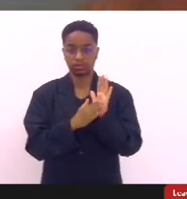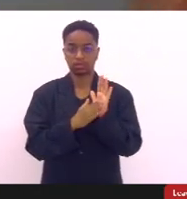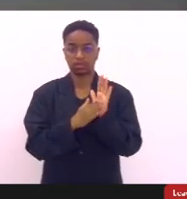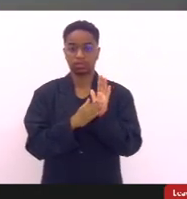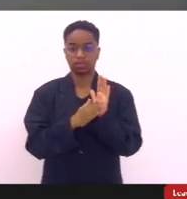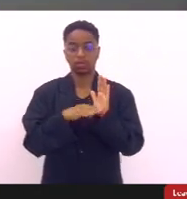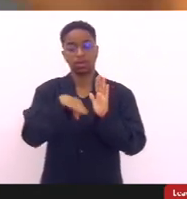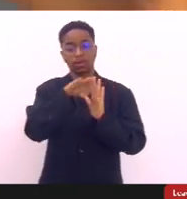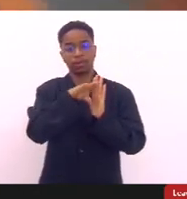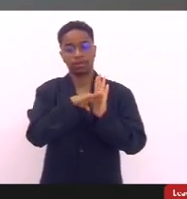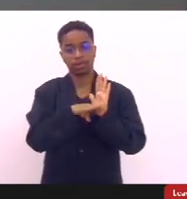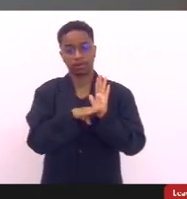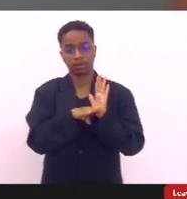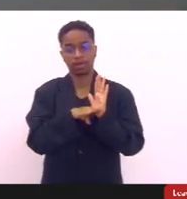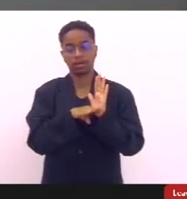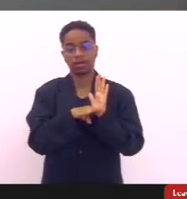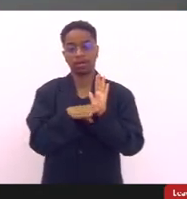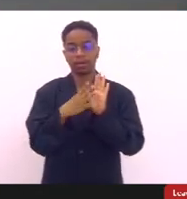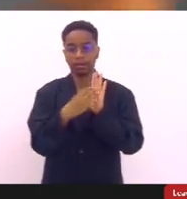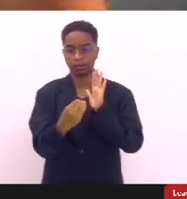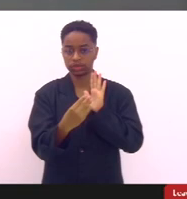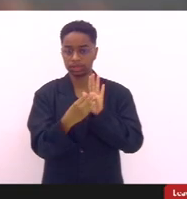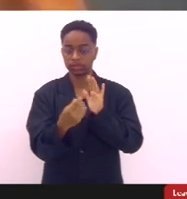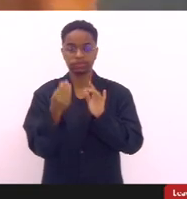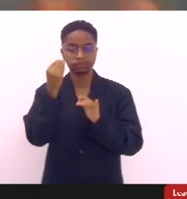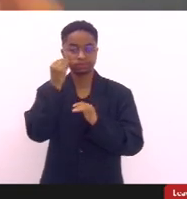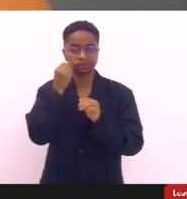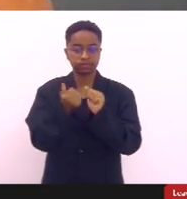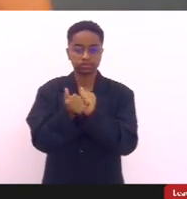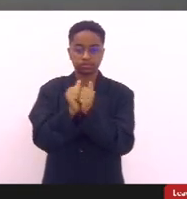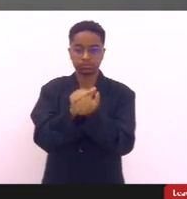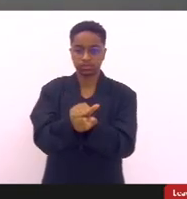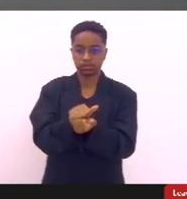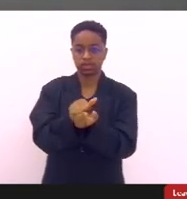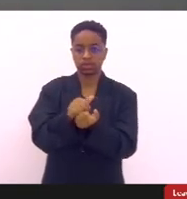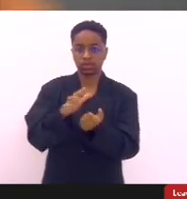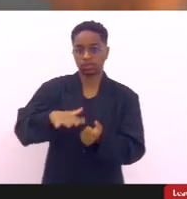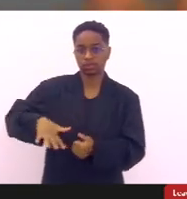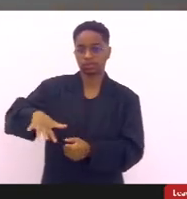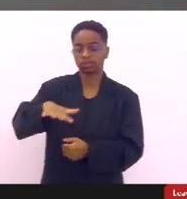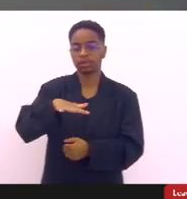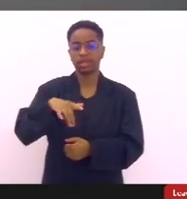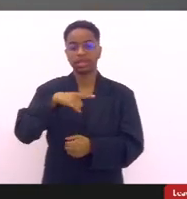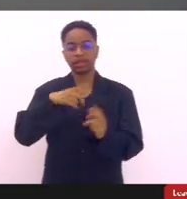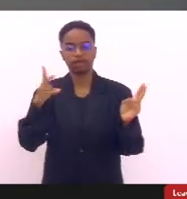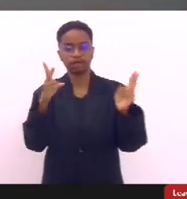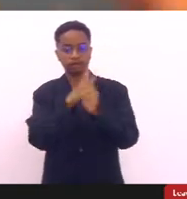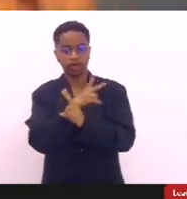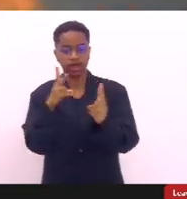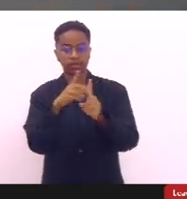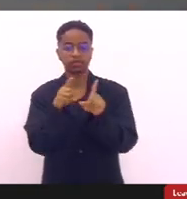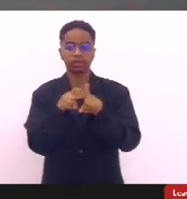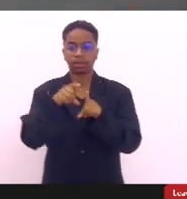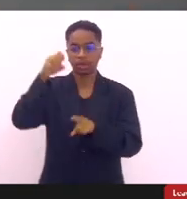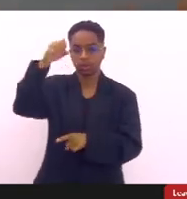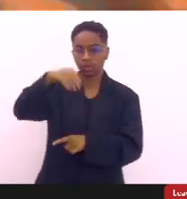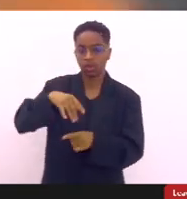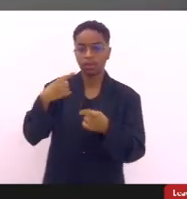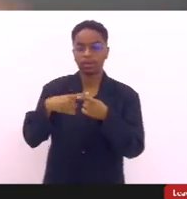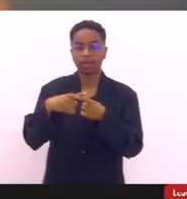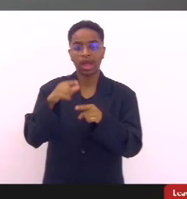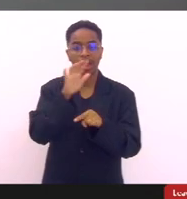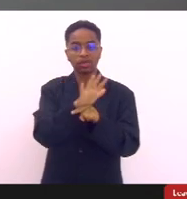numa unidade prisional de adequação ambiental, que melhore as condições ambientais de ventilação e iluminação, que vão contribuir